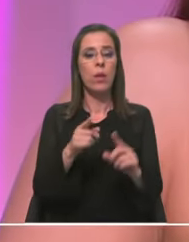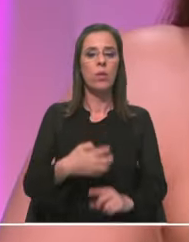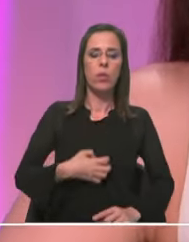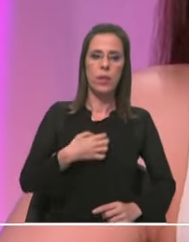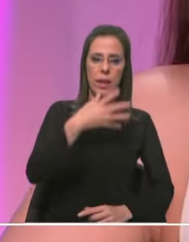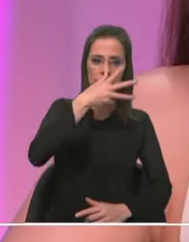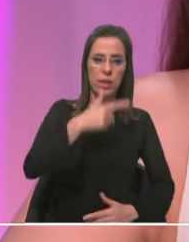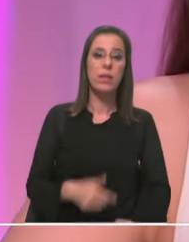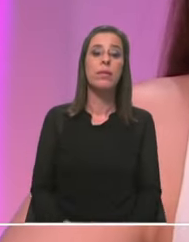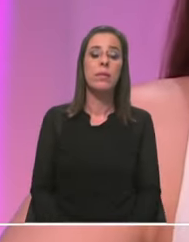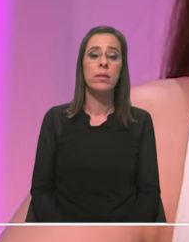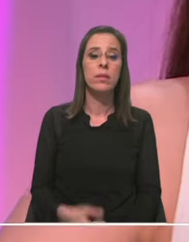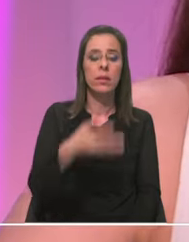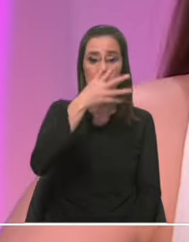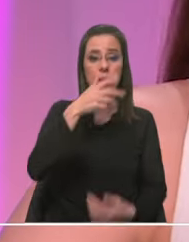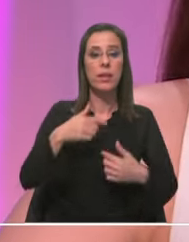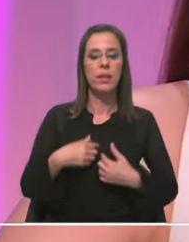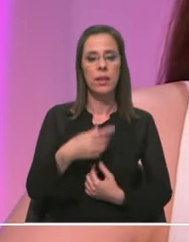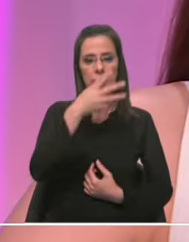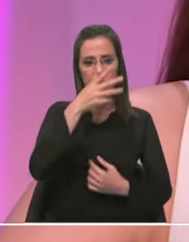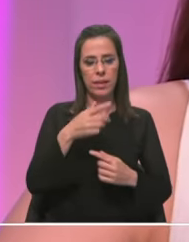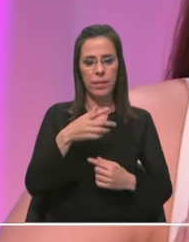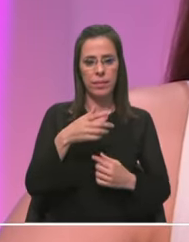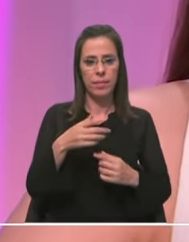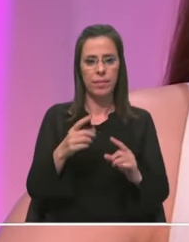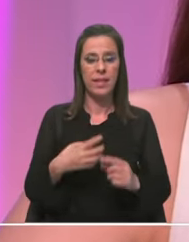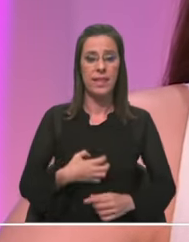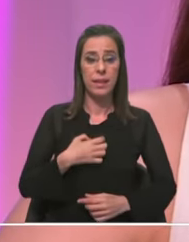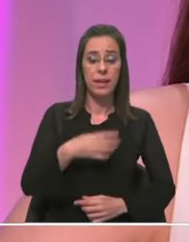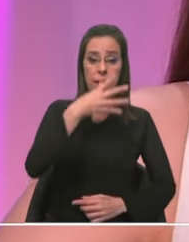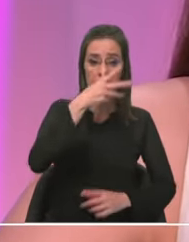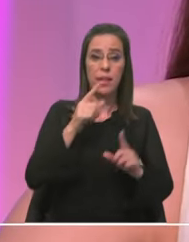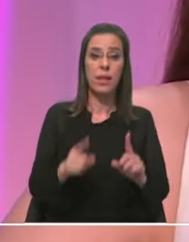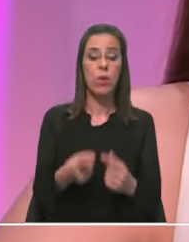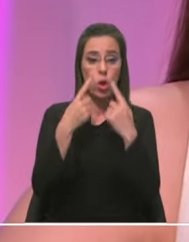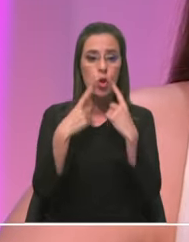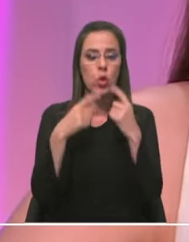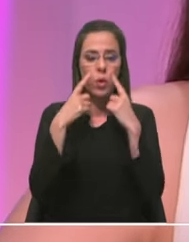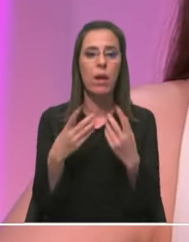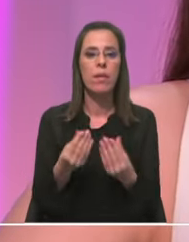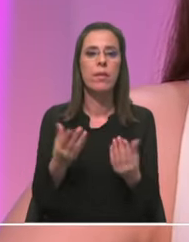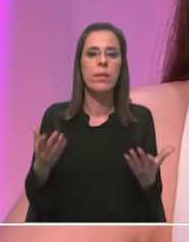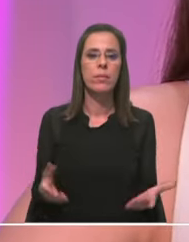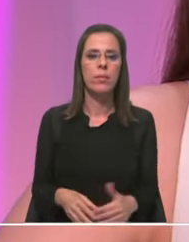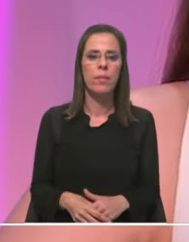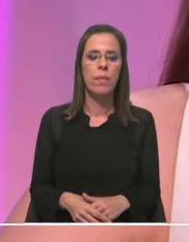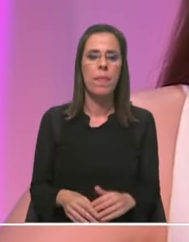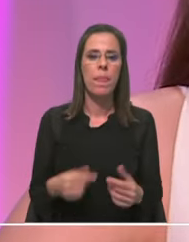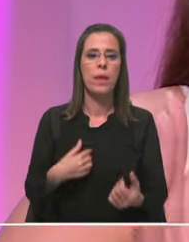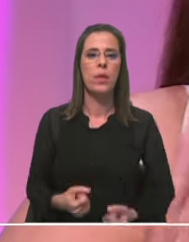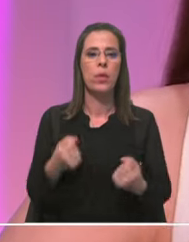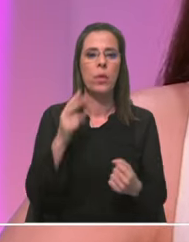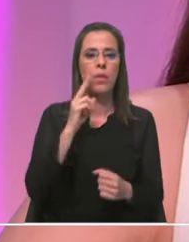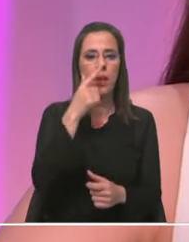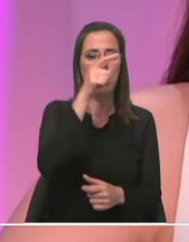sentias era tristeza eu estava numa triste eu estava triste sentia-me triste chorava muito e e já não conseguia ver